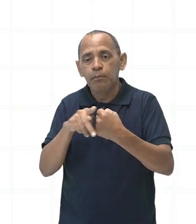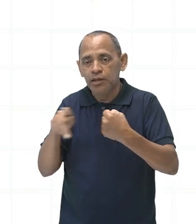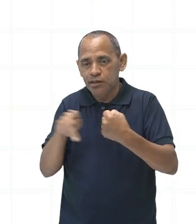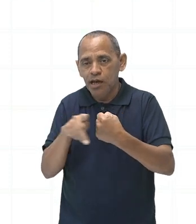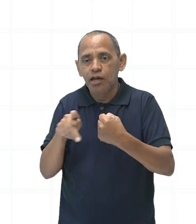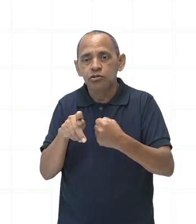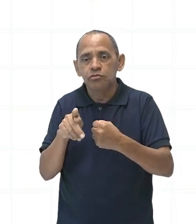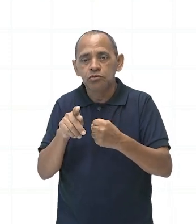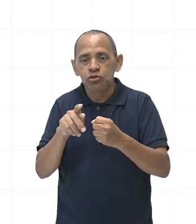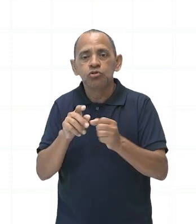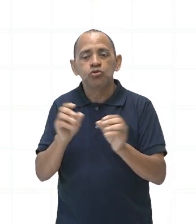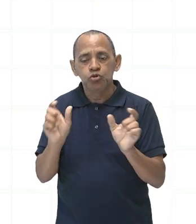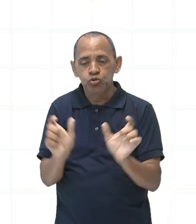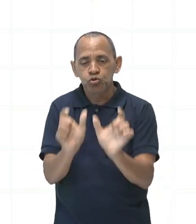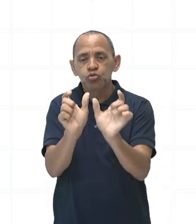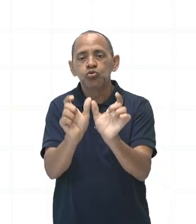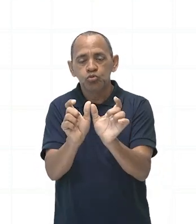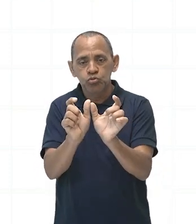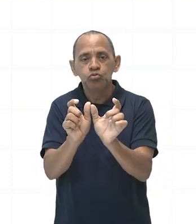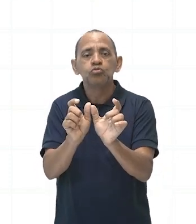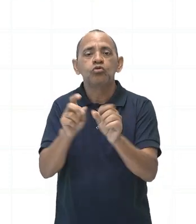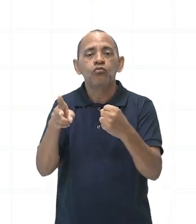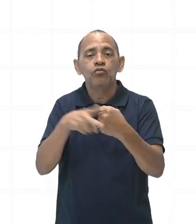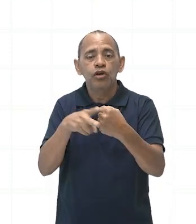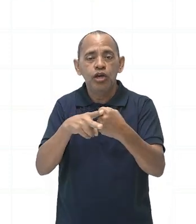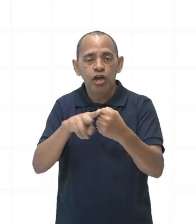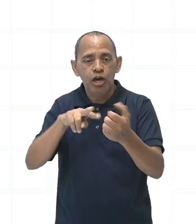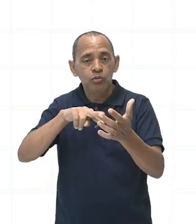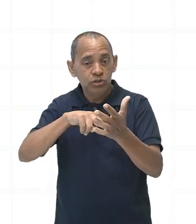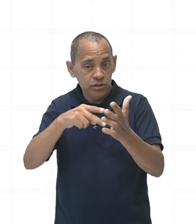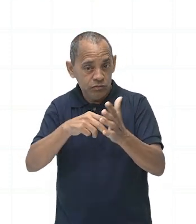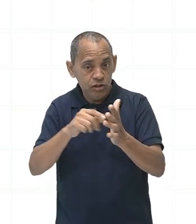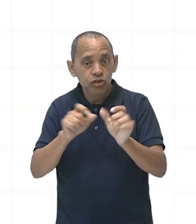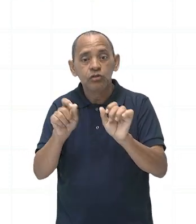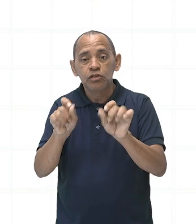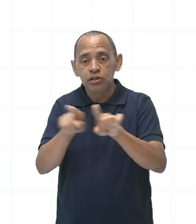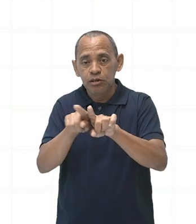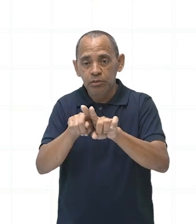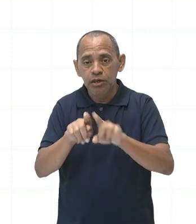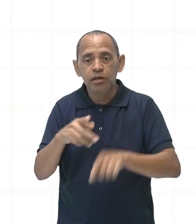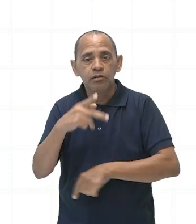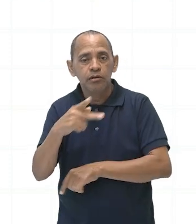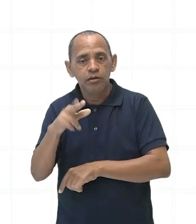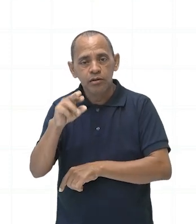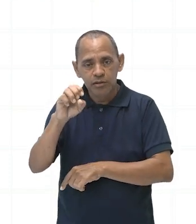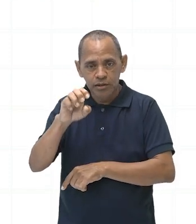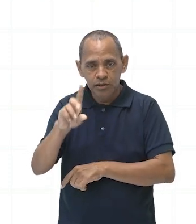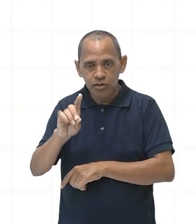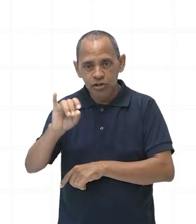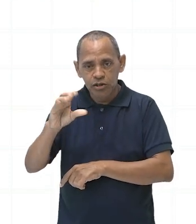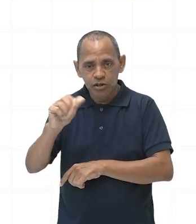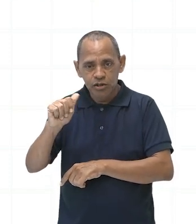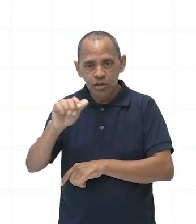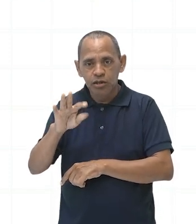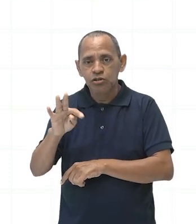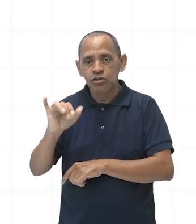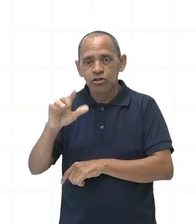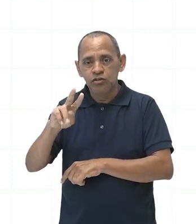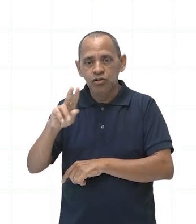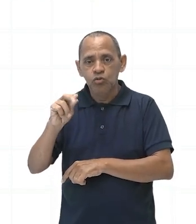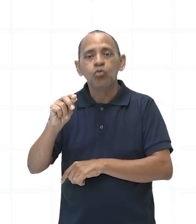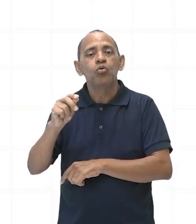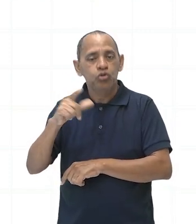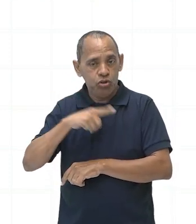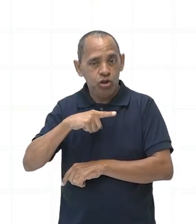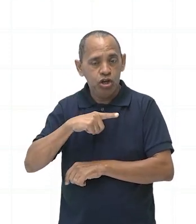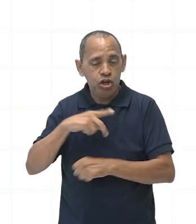2 condições, verbo significativo e predicativo. Então, temos aí um predicado verbo